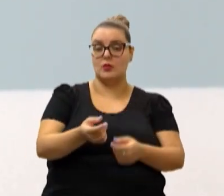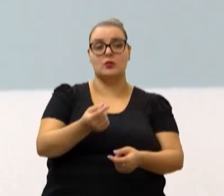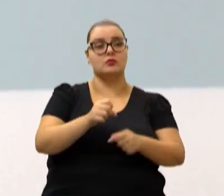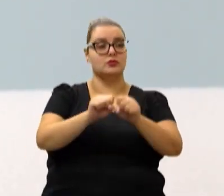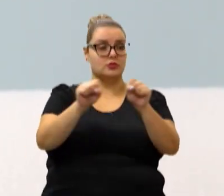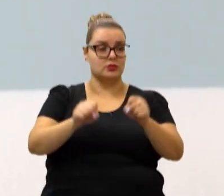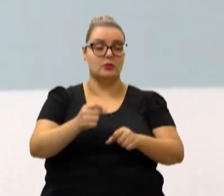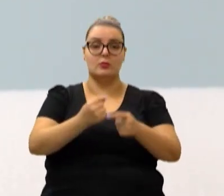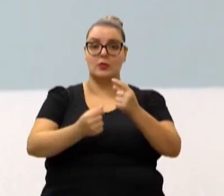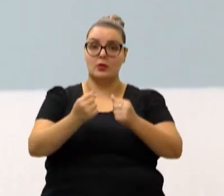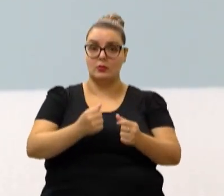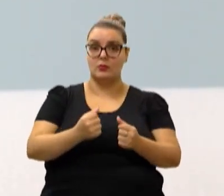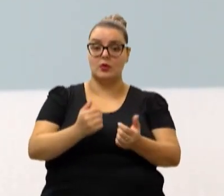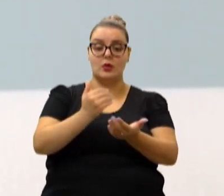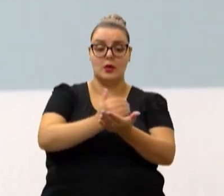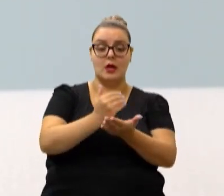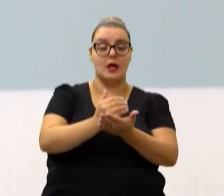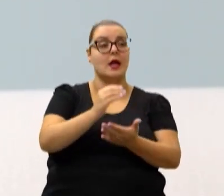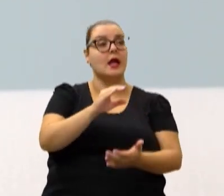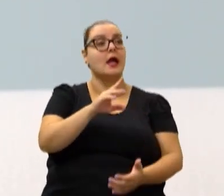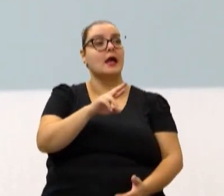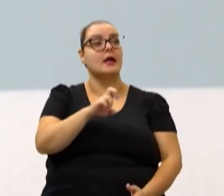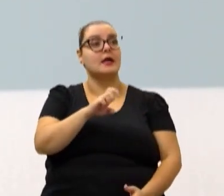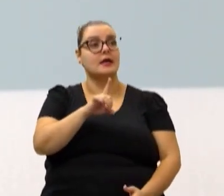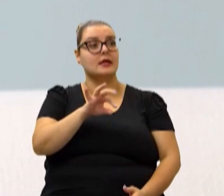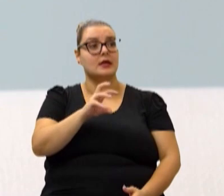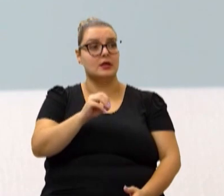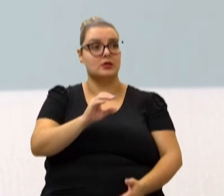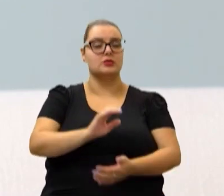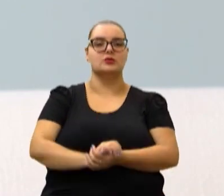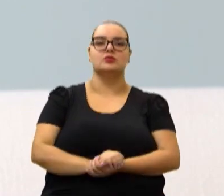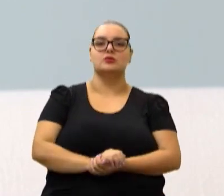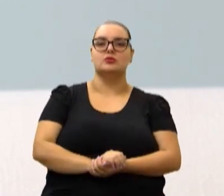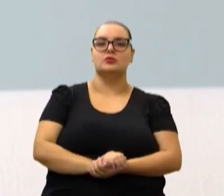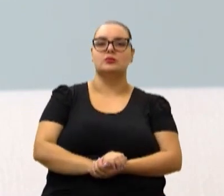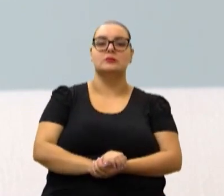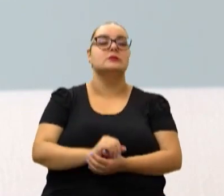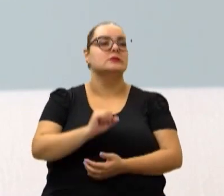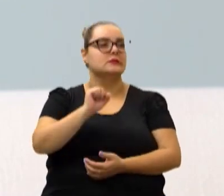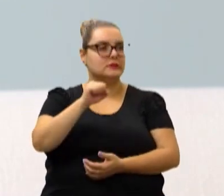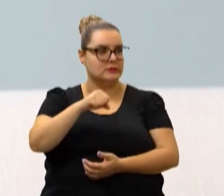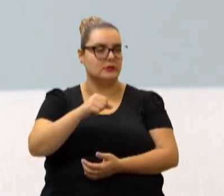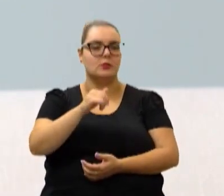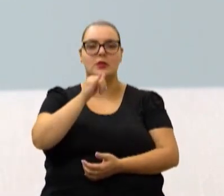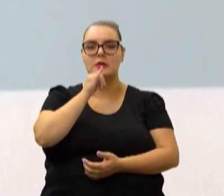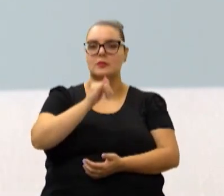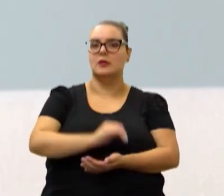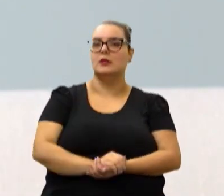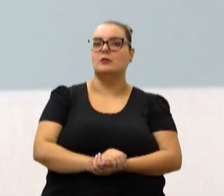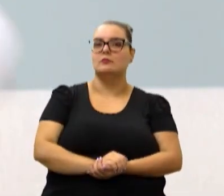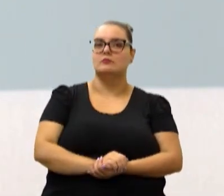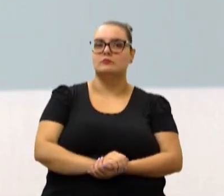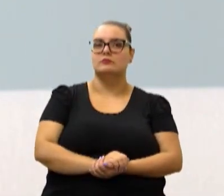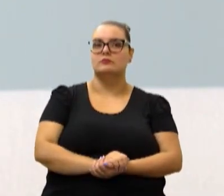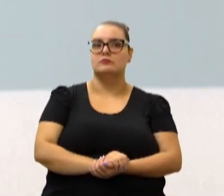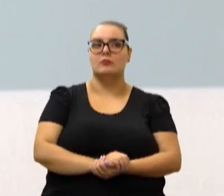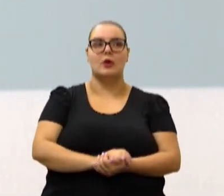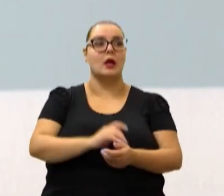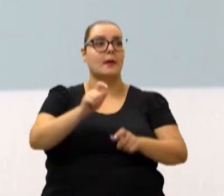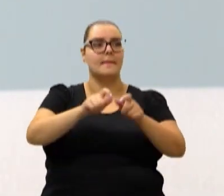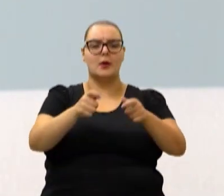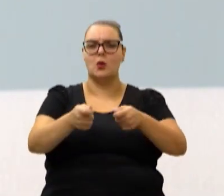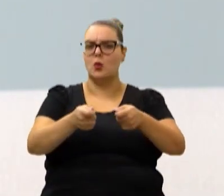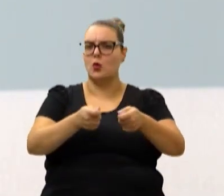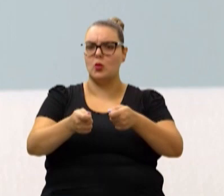sistema financeiro de suas compras a crédito. Então, isso. Se a pessoa, por exemplo, às vezes uma pessoa